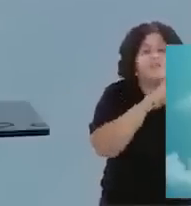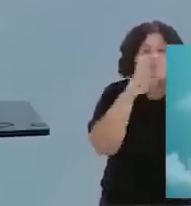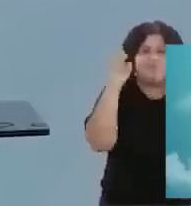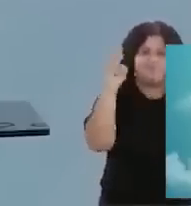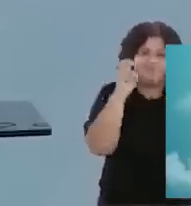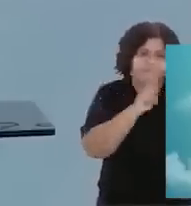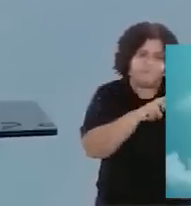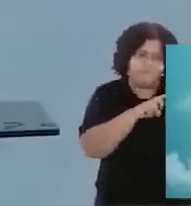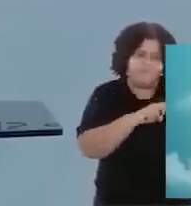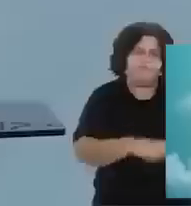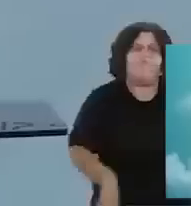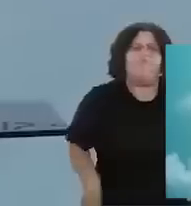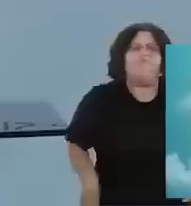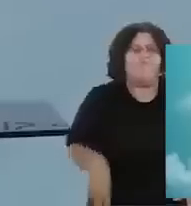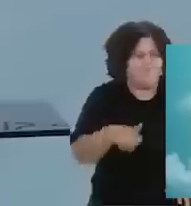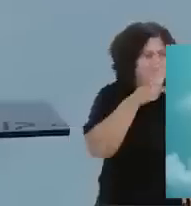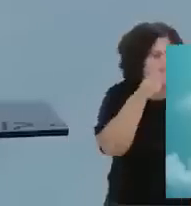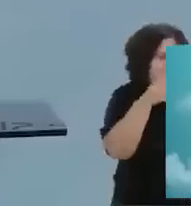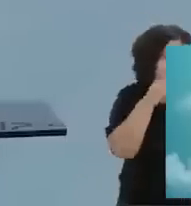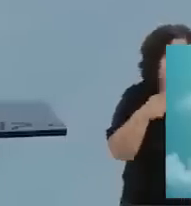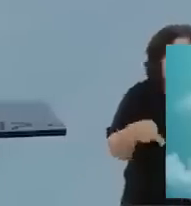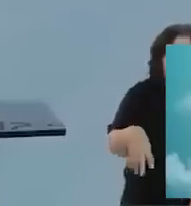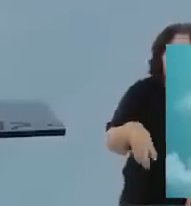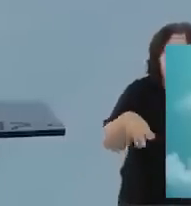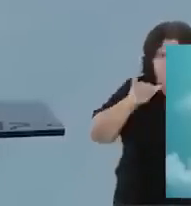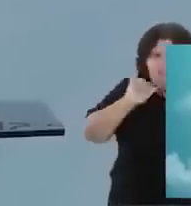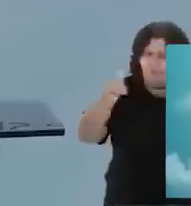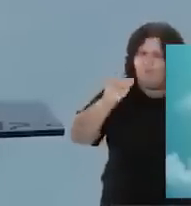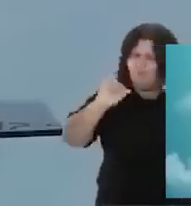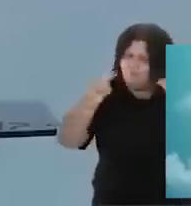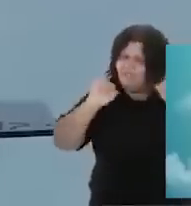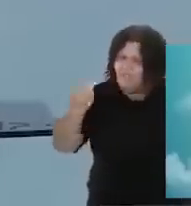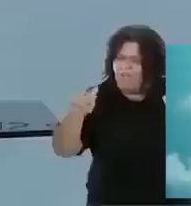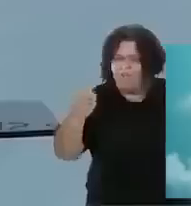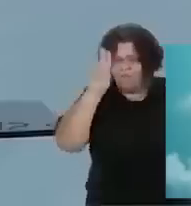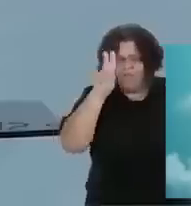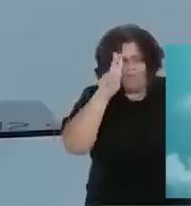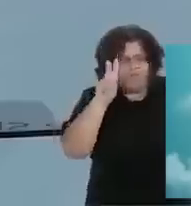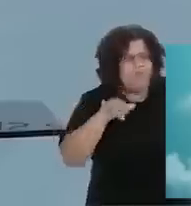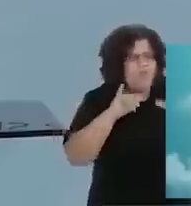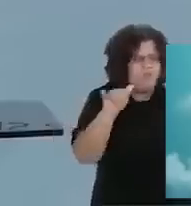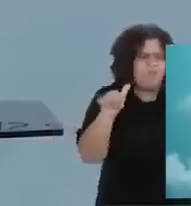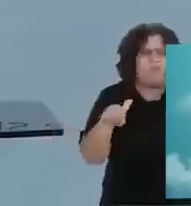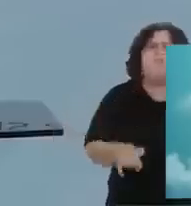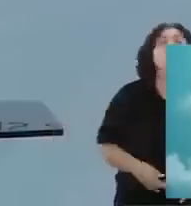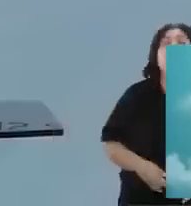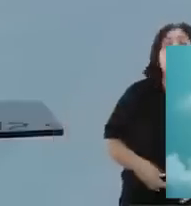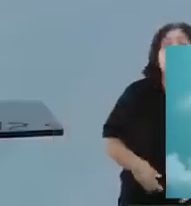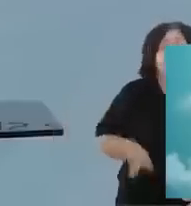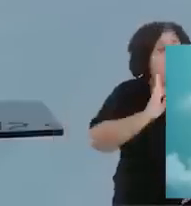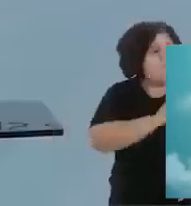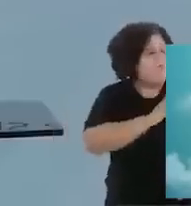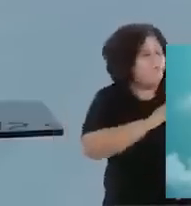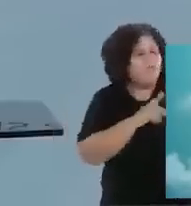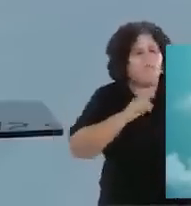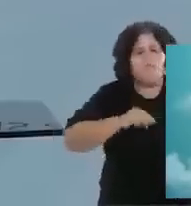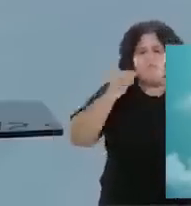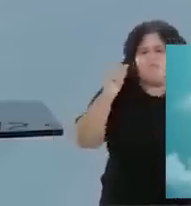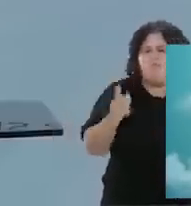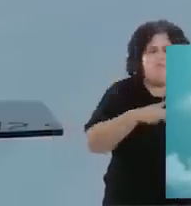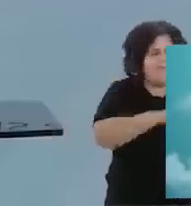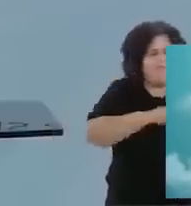aqui ainda, contar um fato, o pastor Arival conhece também, é amigo dele também, e